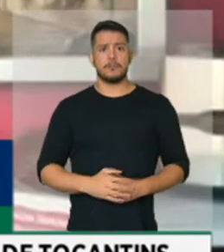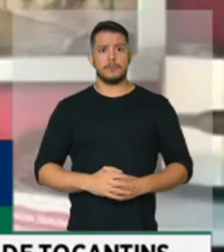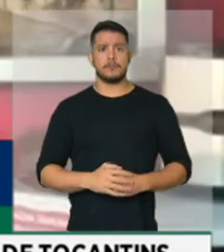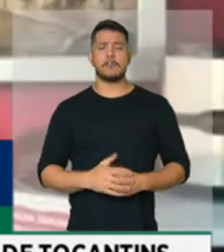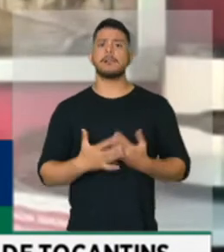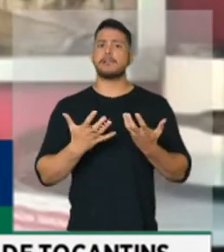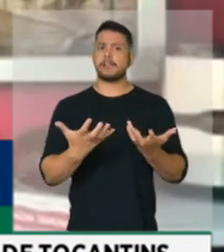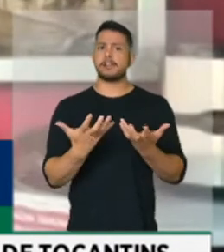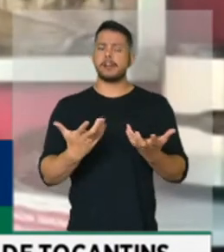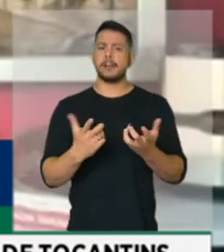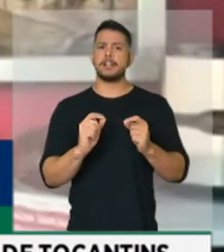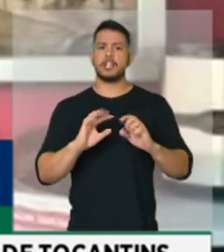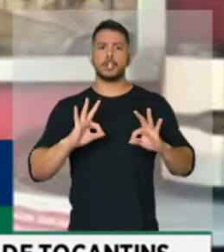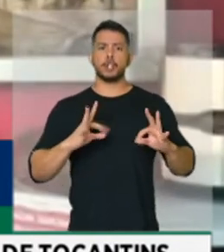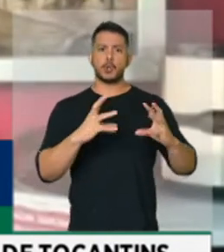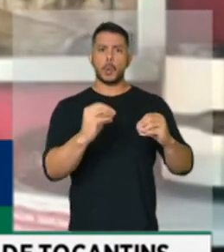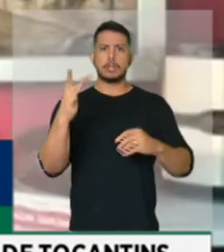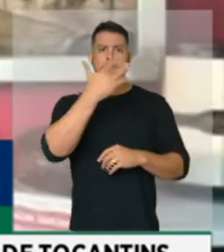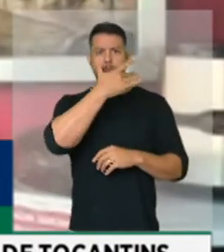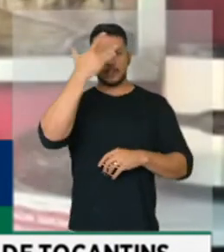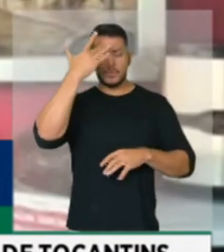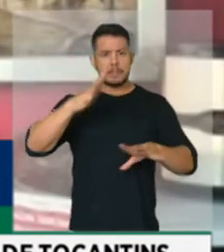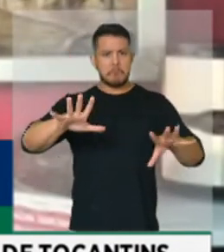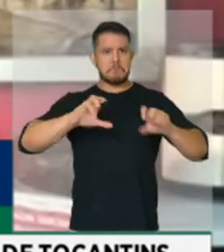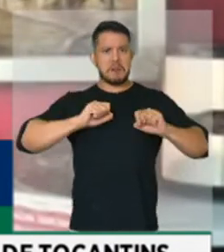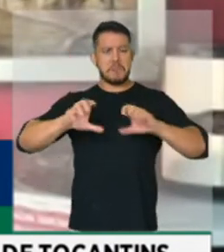imunidade coletiva, um erro, né?